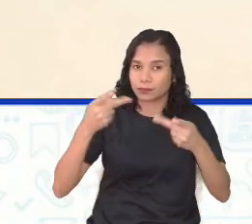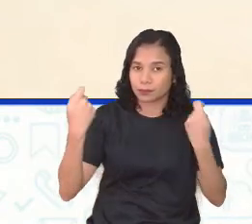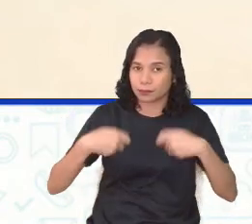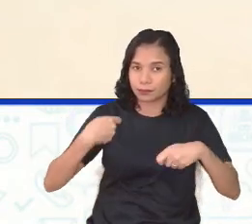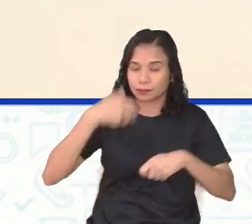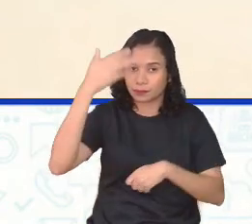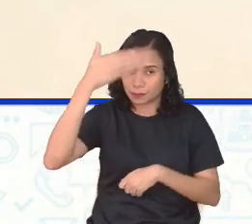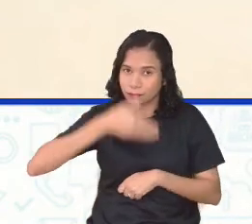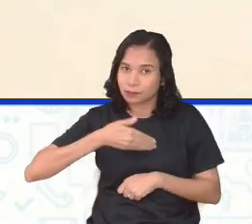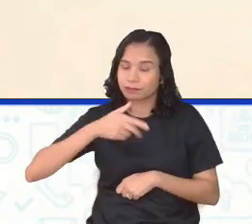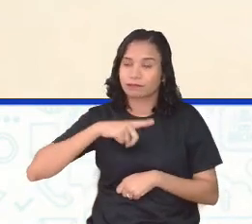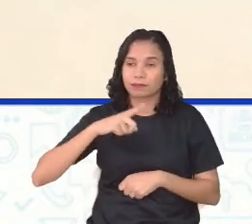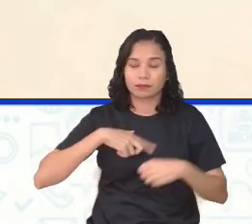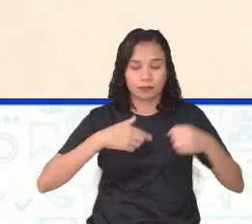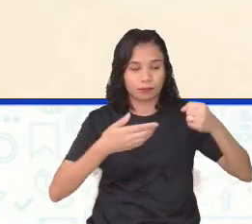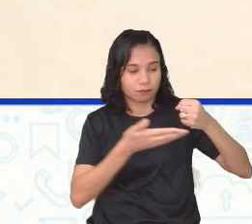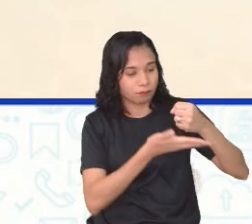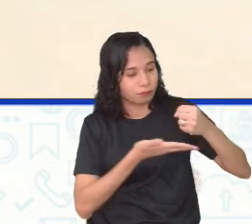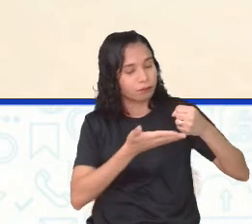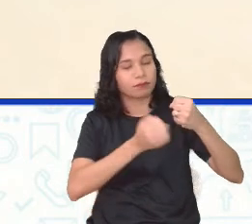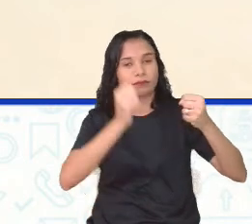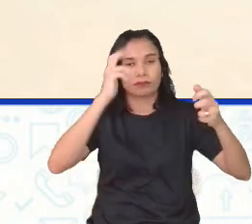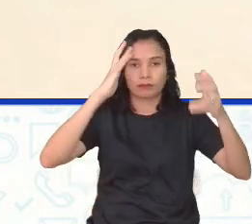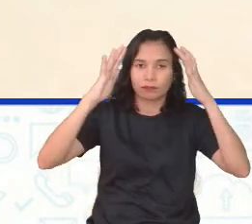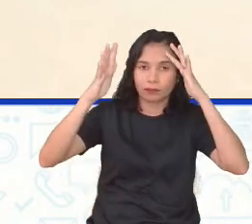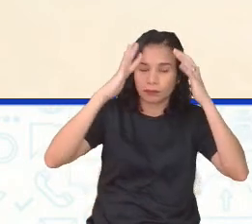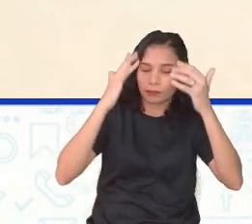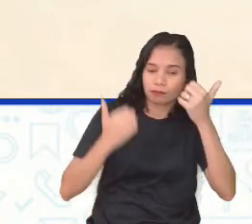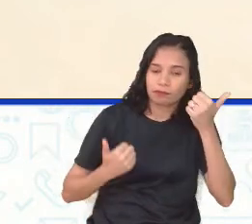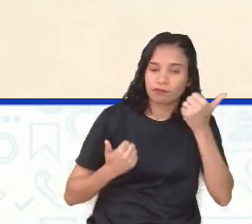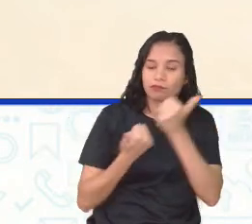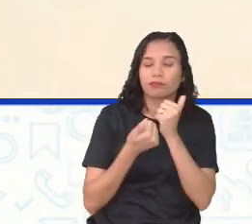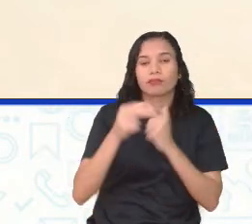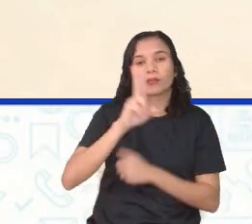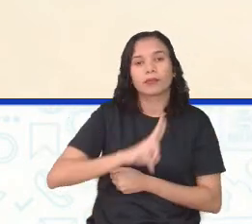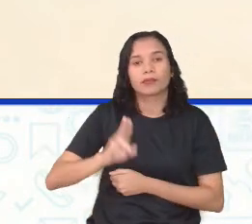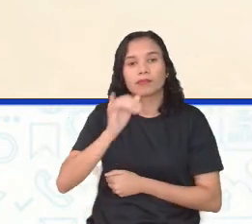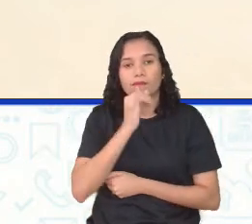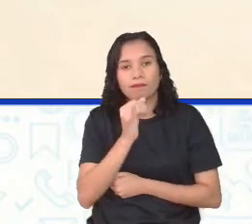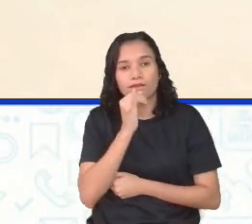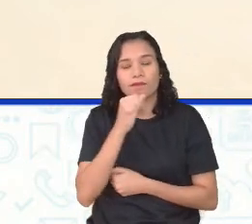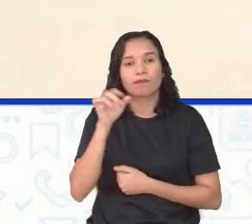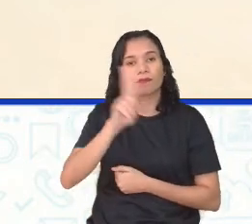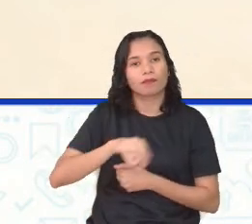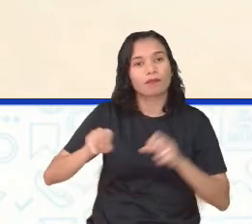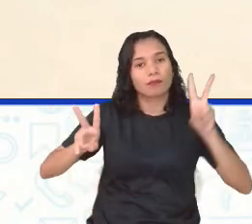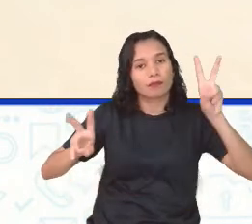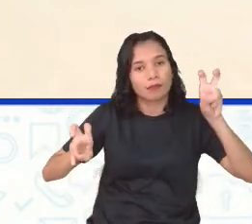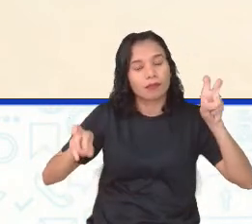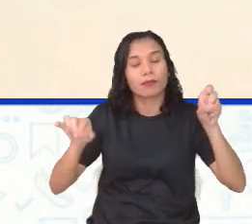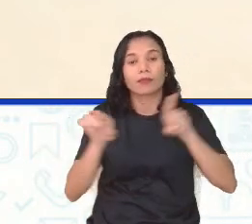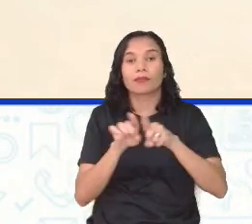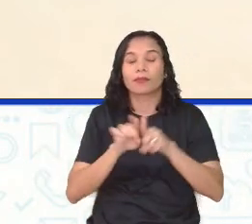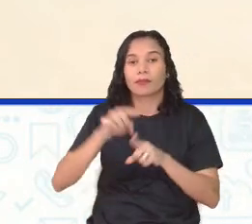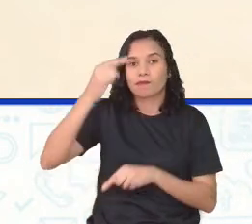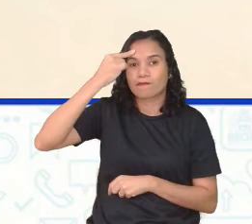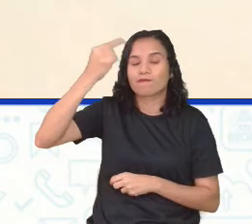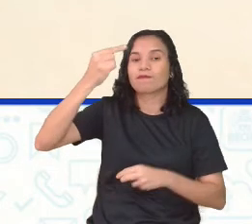provar. Tenha um embasamento, use exemplos, use citações, pense